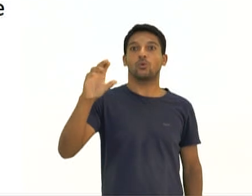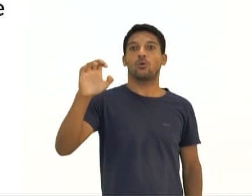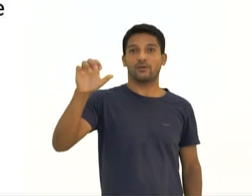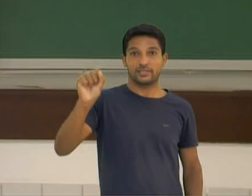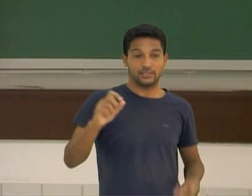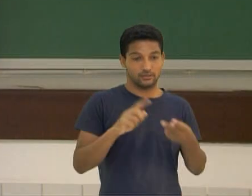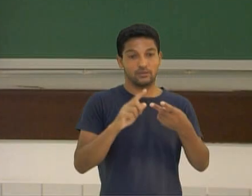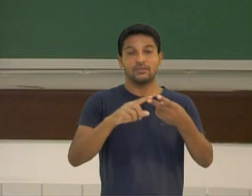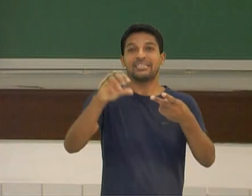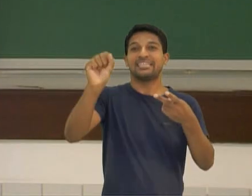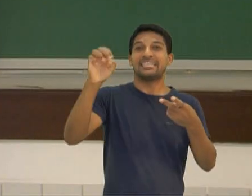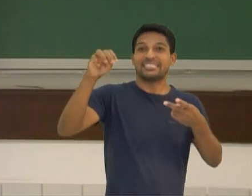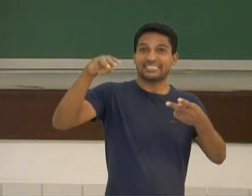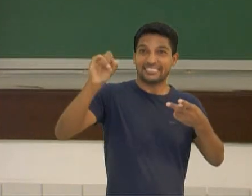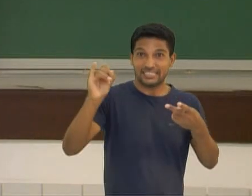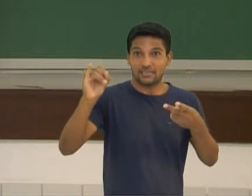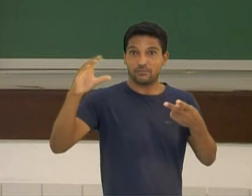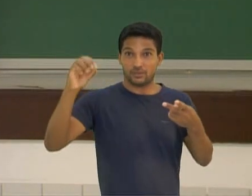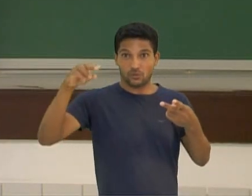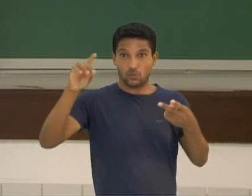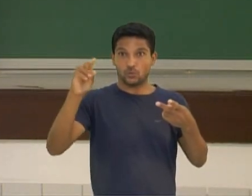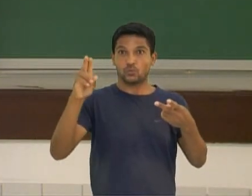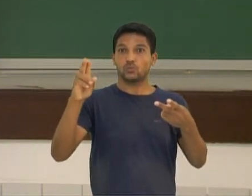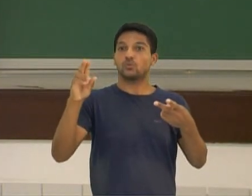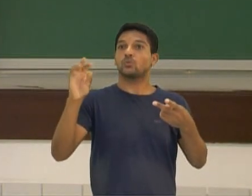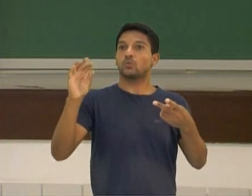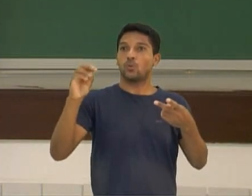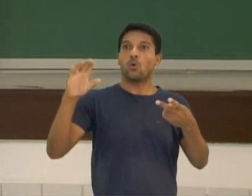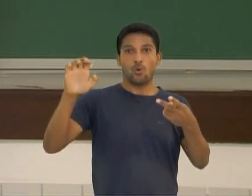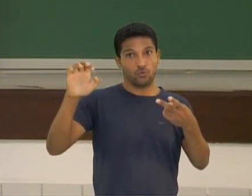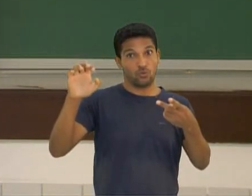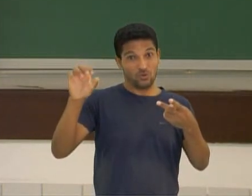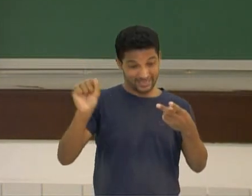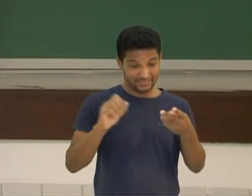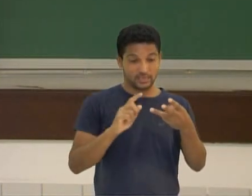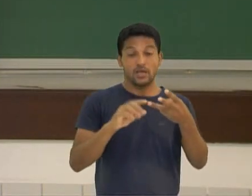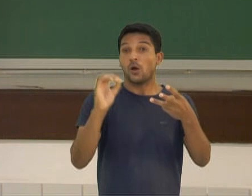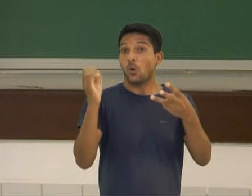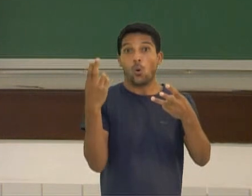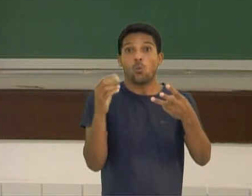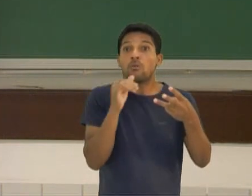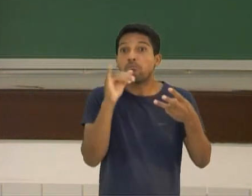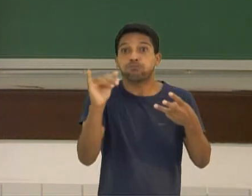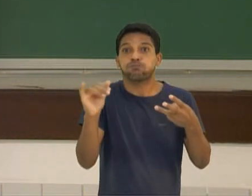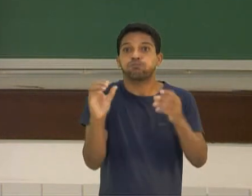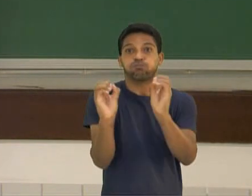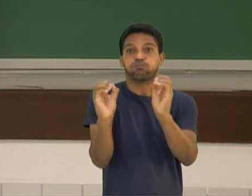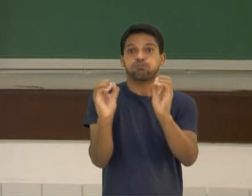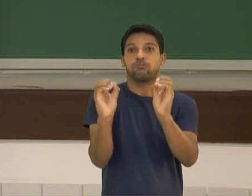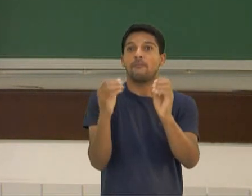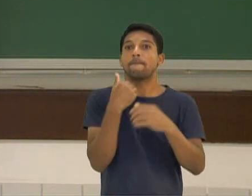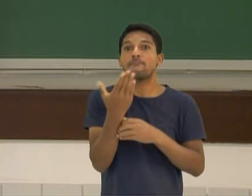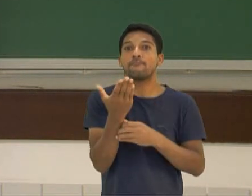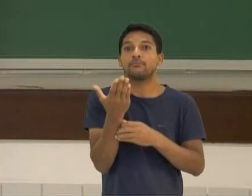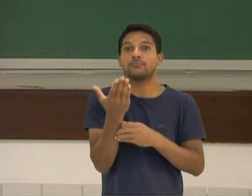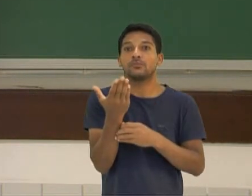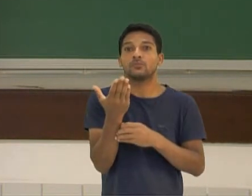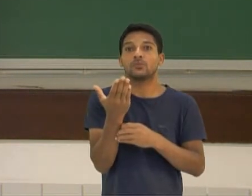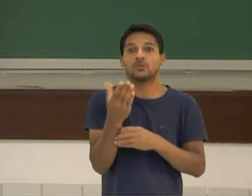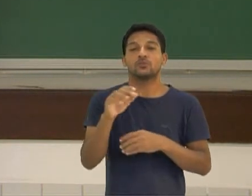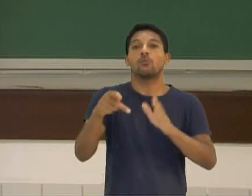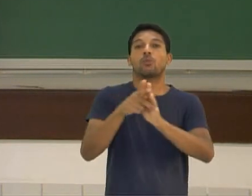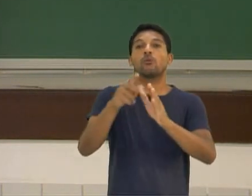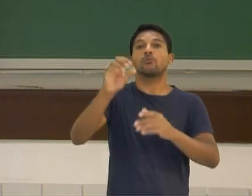semicondutores, ou eles podem não conduzir corrente elétrica, podem atuar de repente também como isolantes,